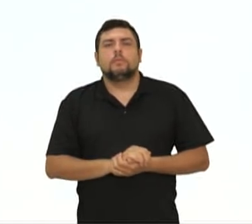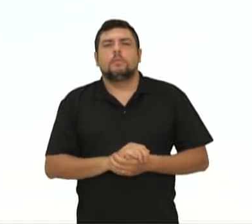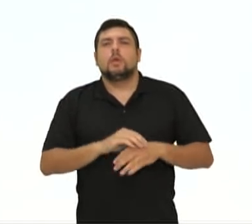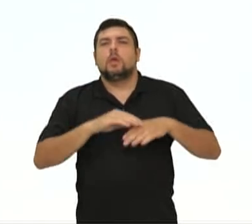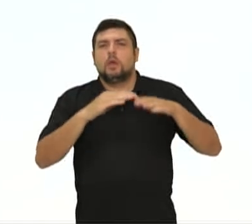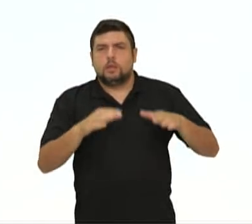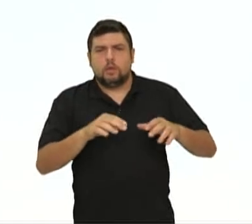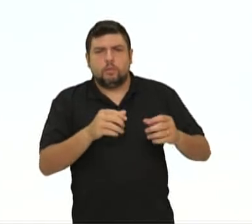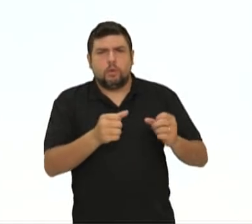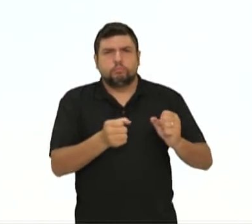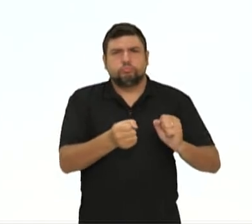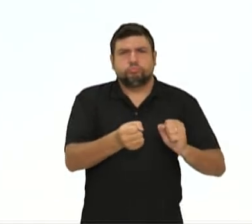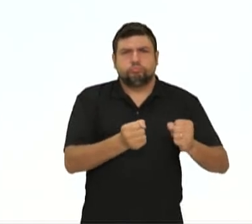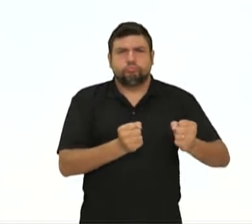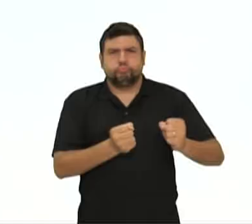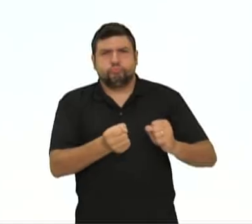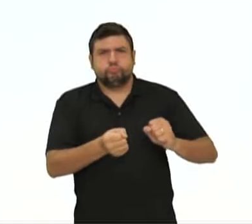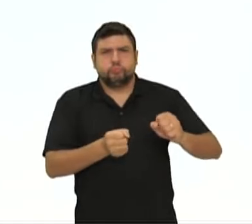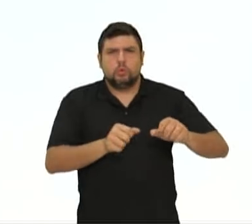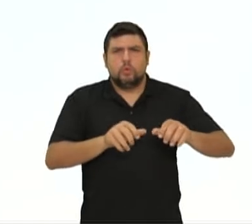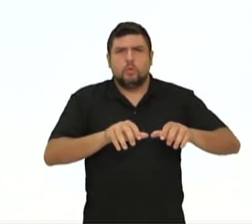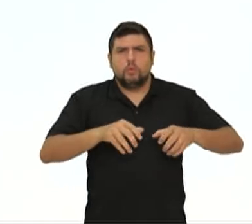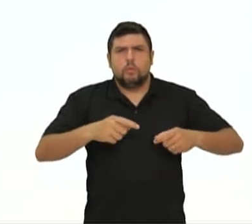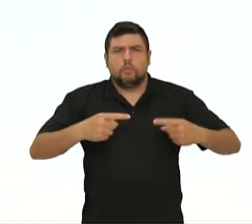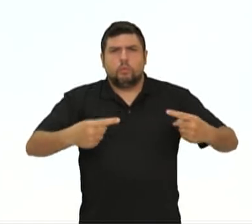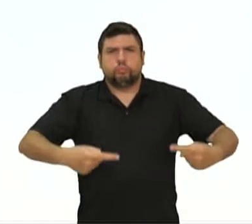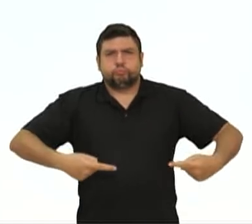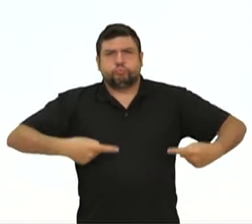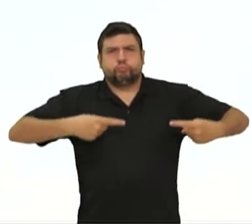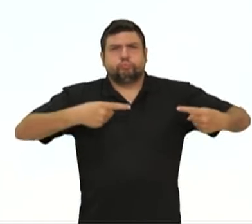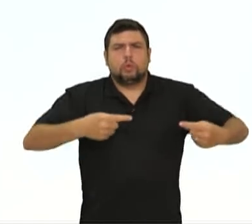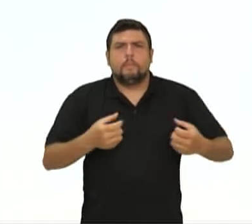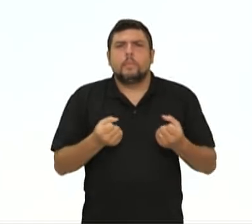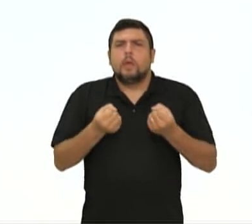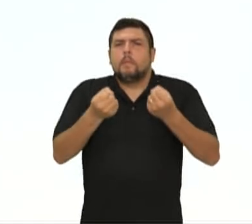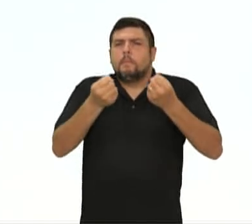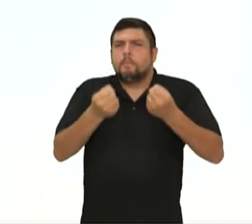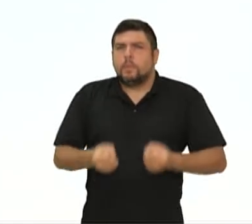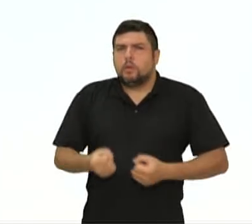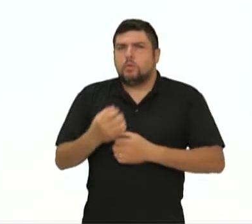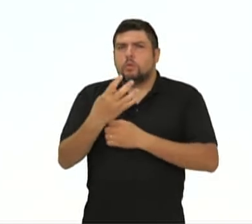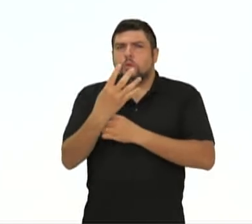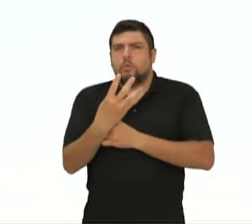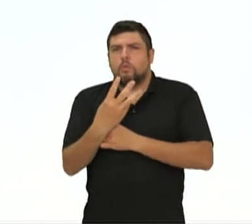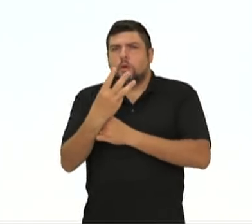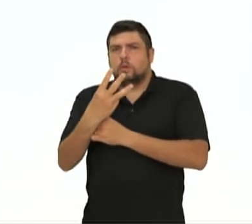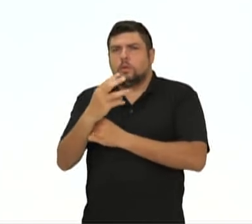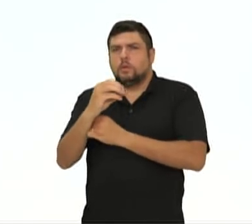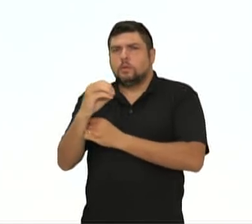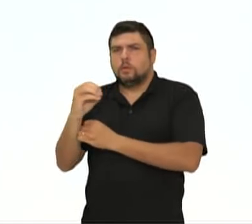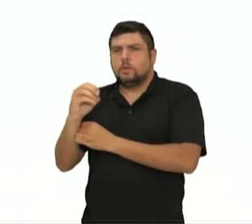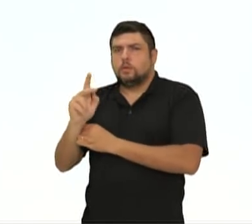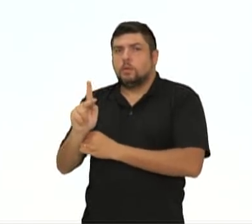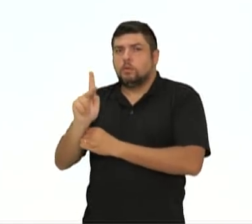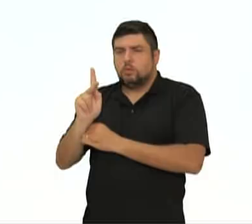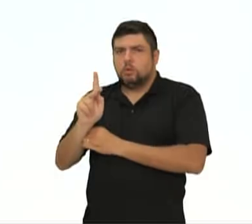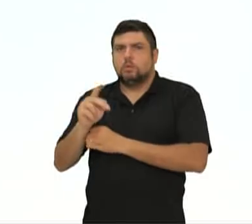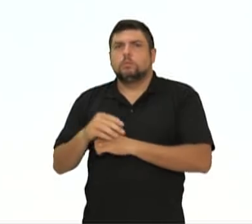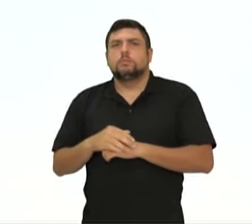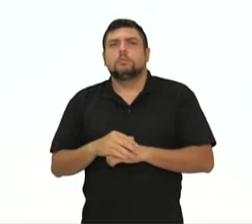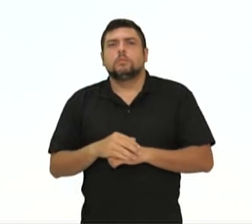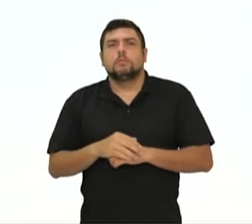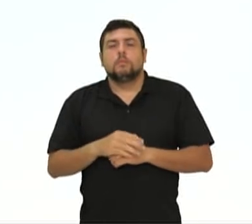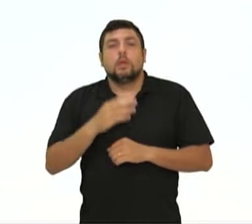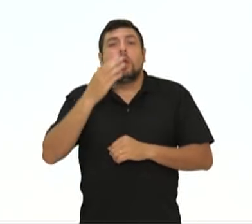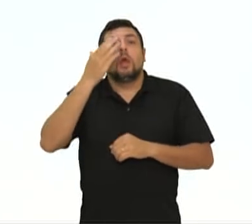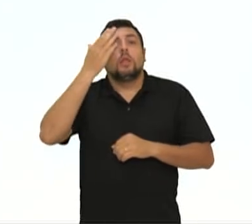de trator, um exemplo qualquer, que pesa aproximadamente 4.300 quilos, e sabendo que uma boa quantidade